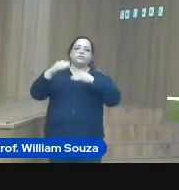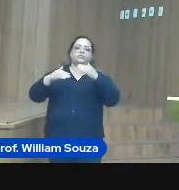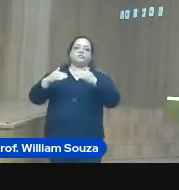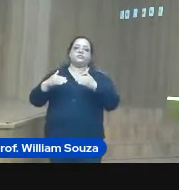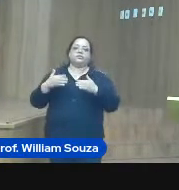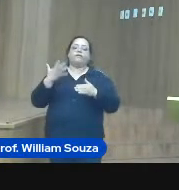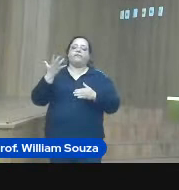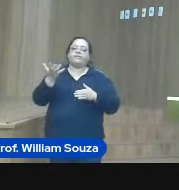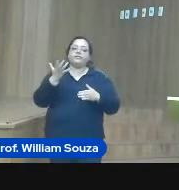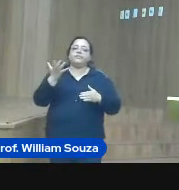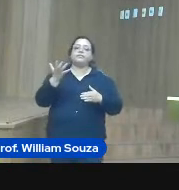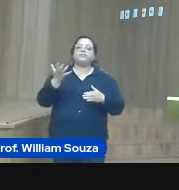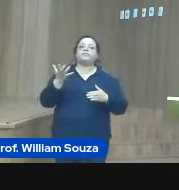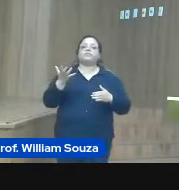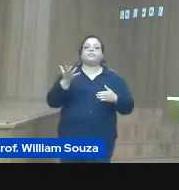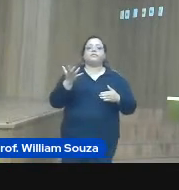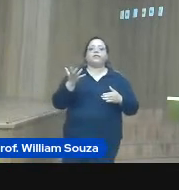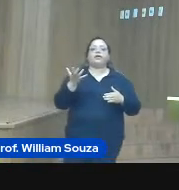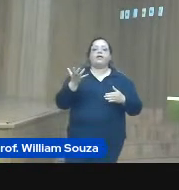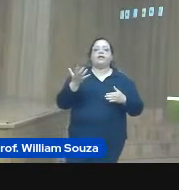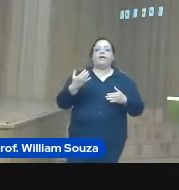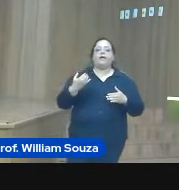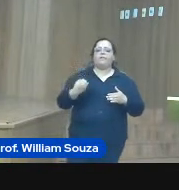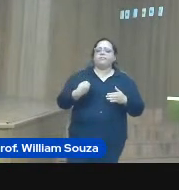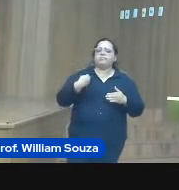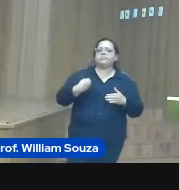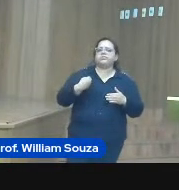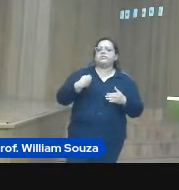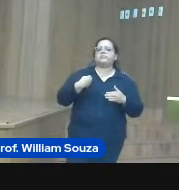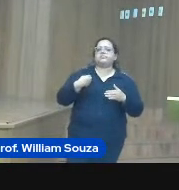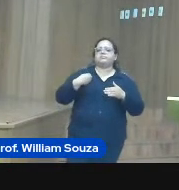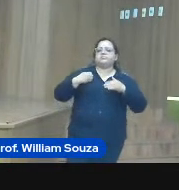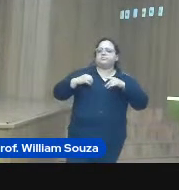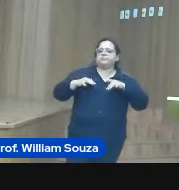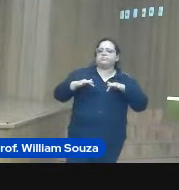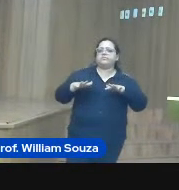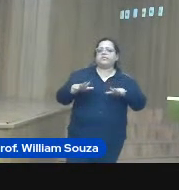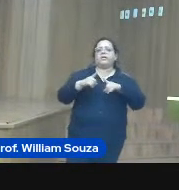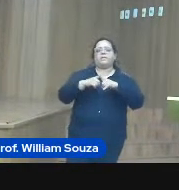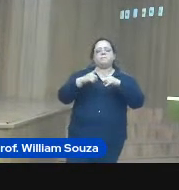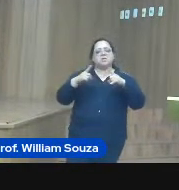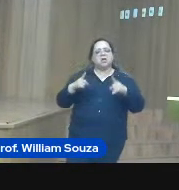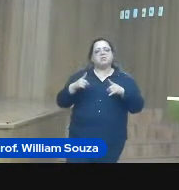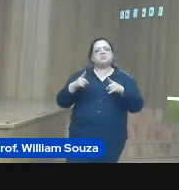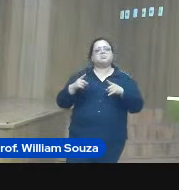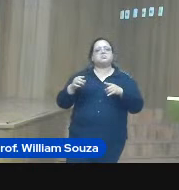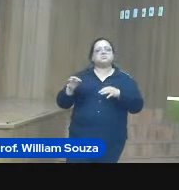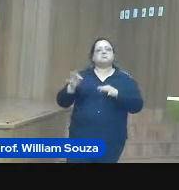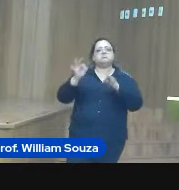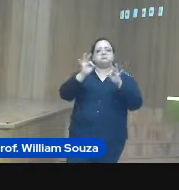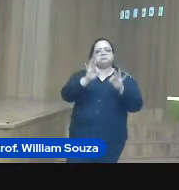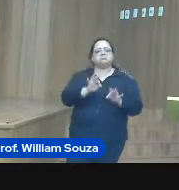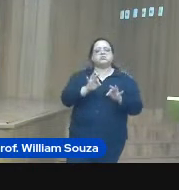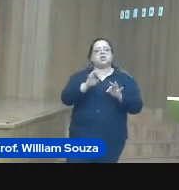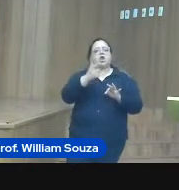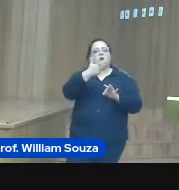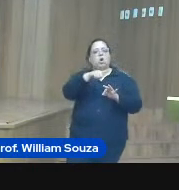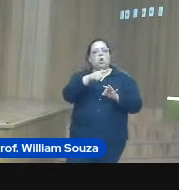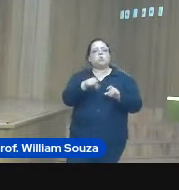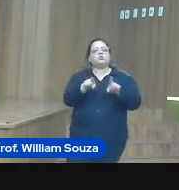querer sobreviver, de querer transcender, mas que deu lugar a outras pulsões